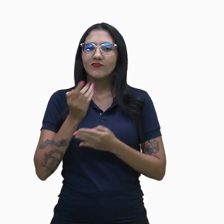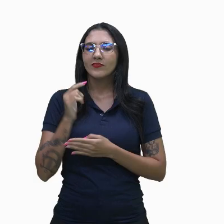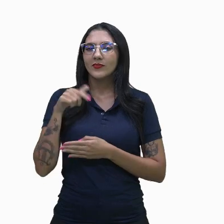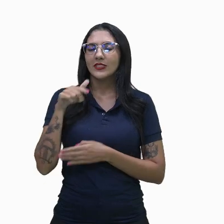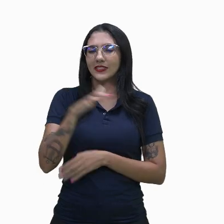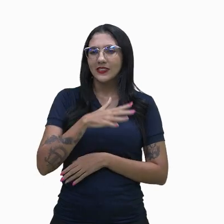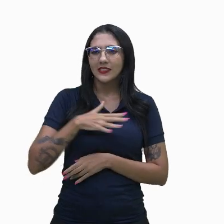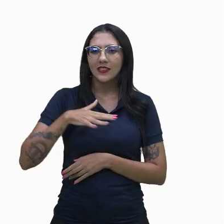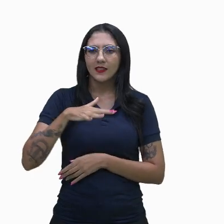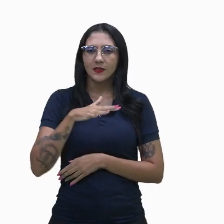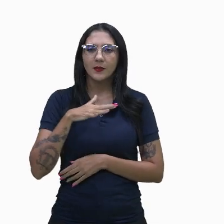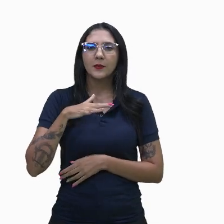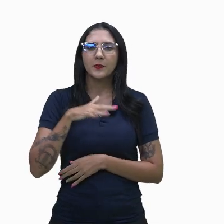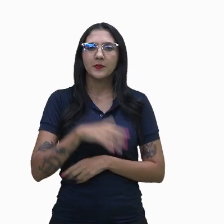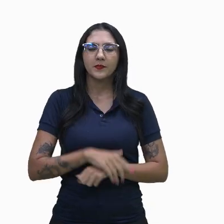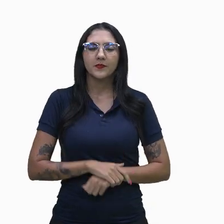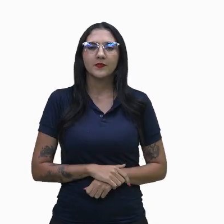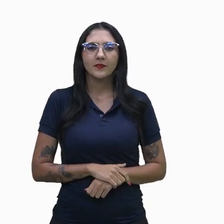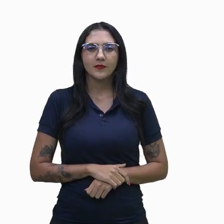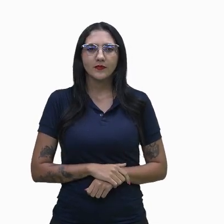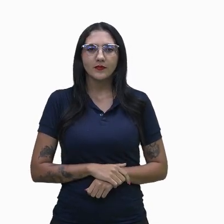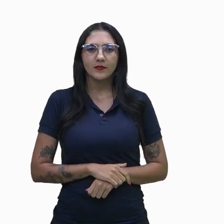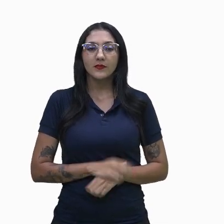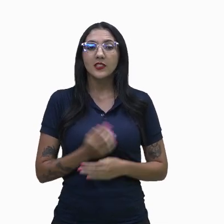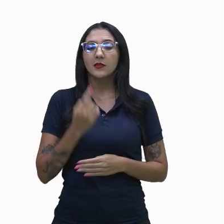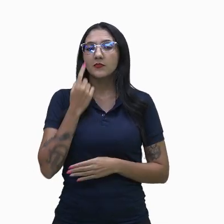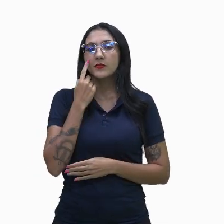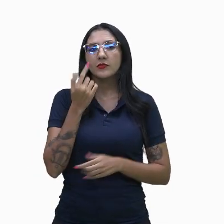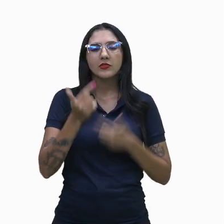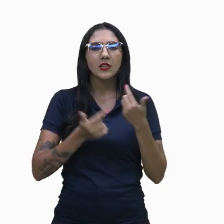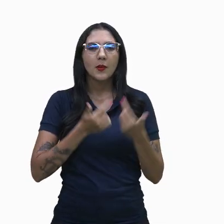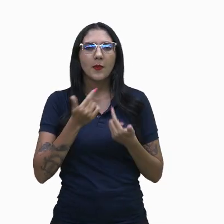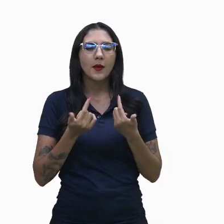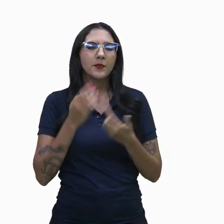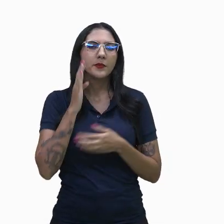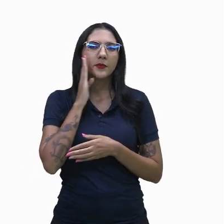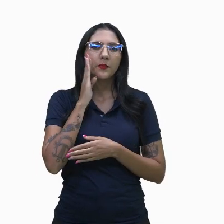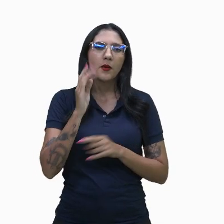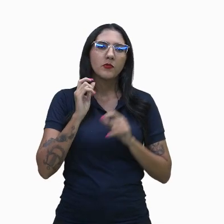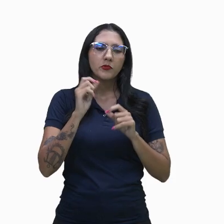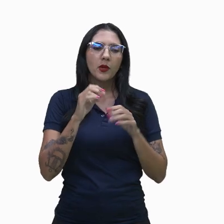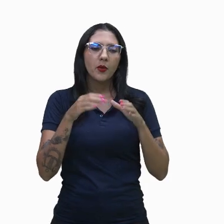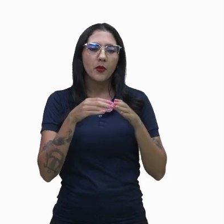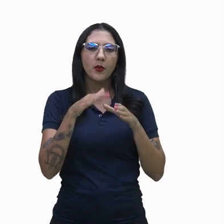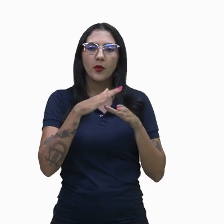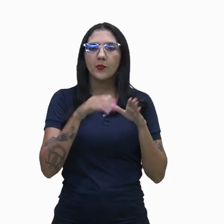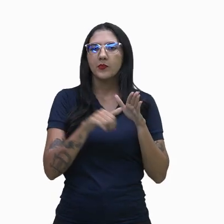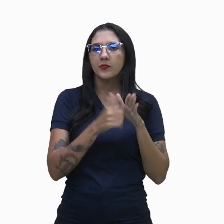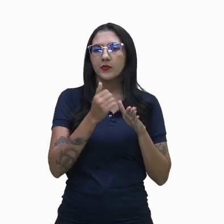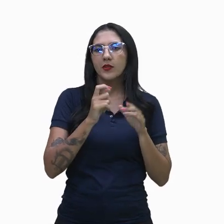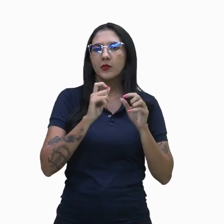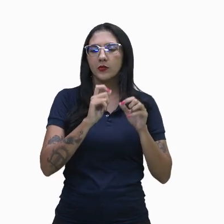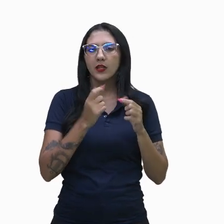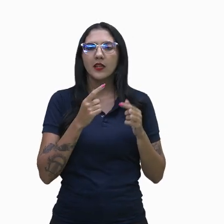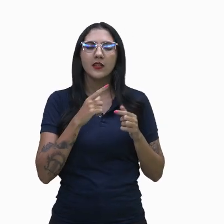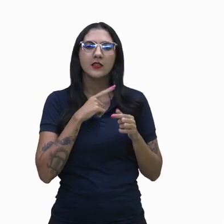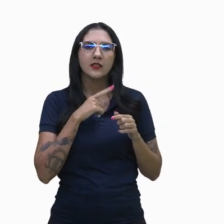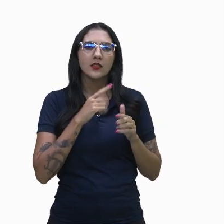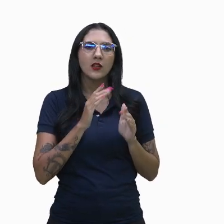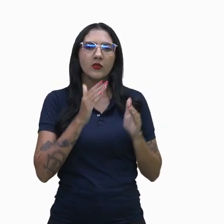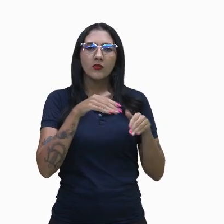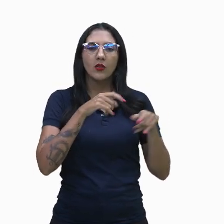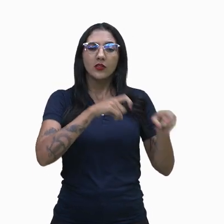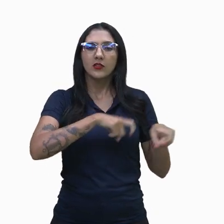de desmatamento, né? E aí nós temos as atividades, né? As atividades do setor primário, né? Que são as atividades ali relacionadas